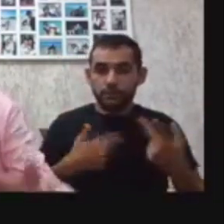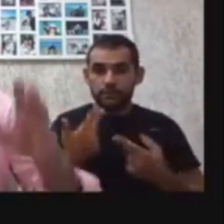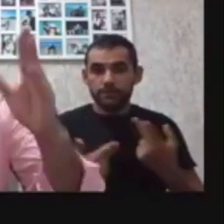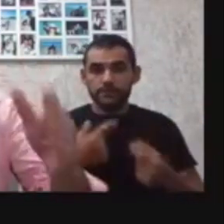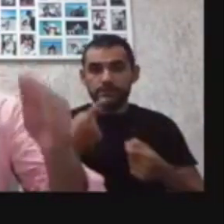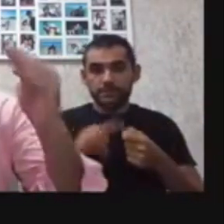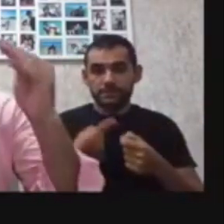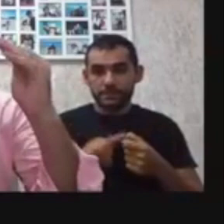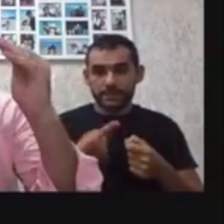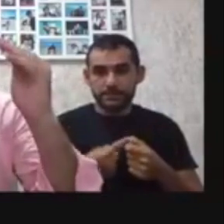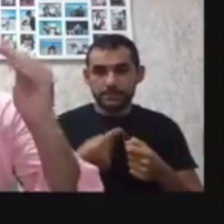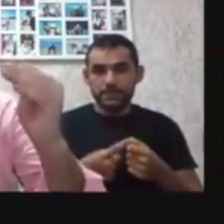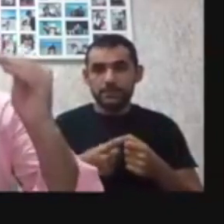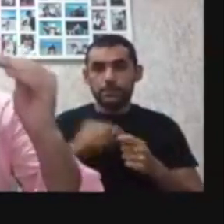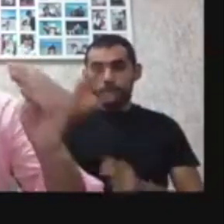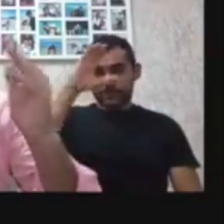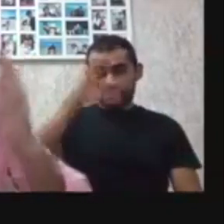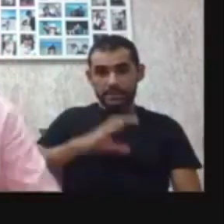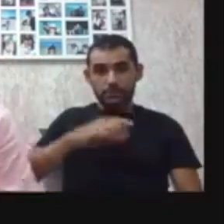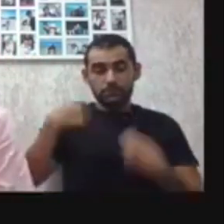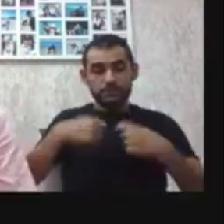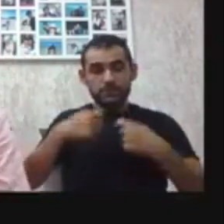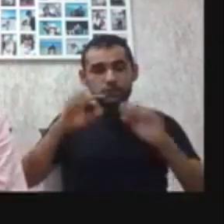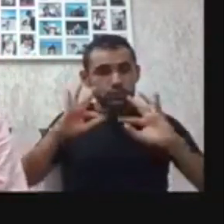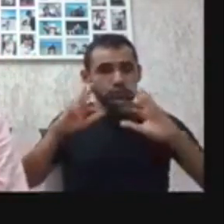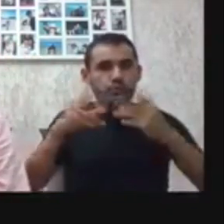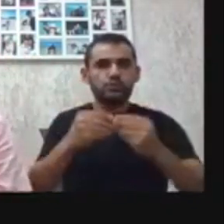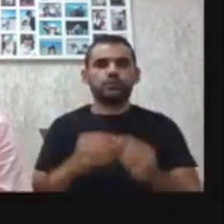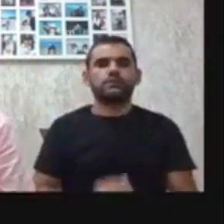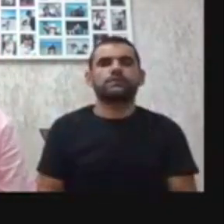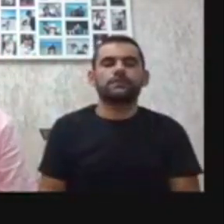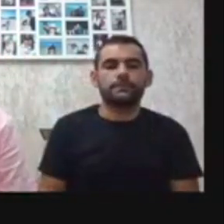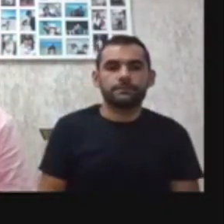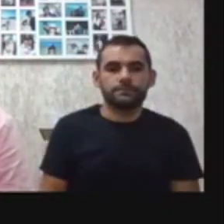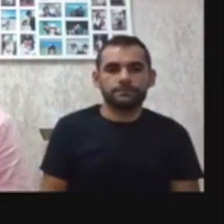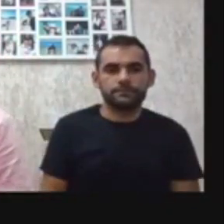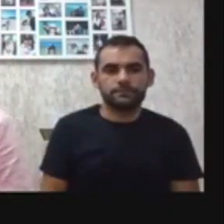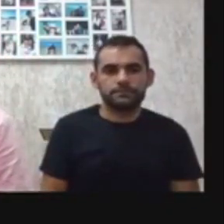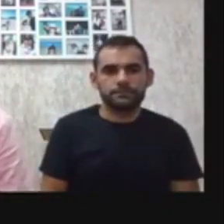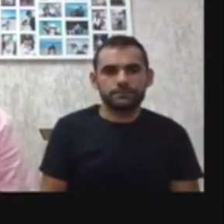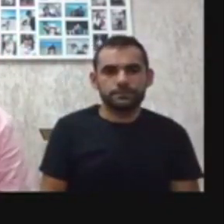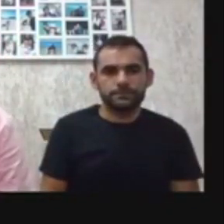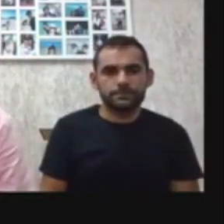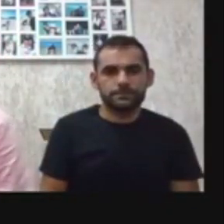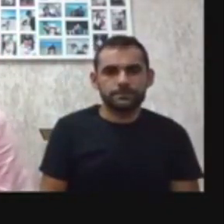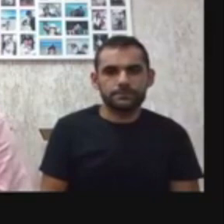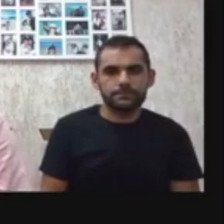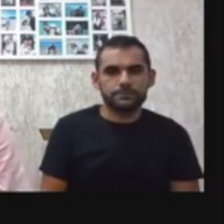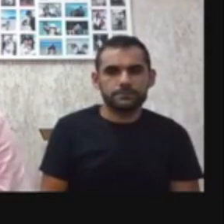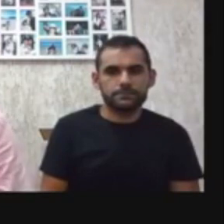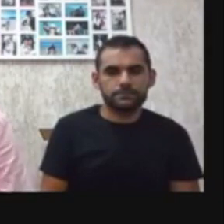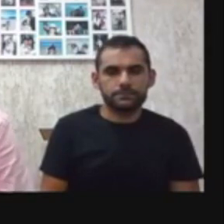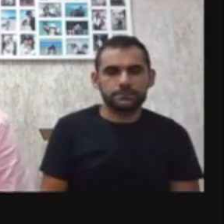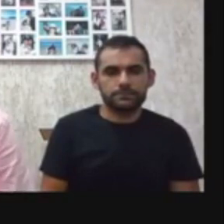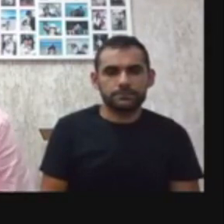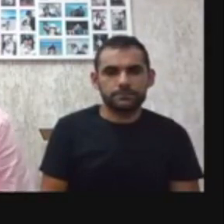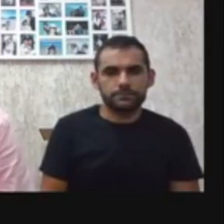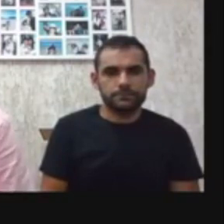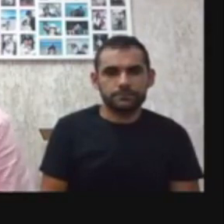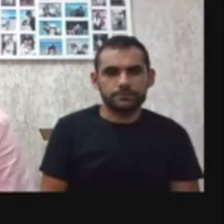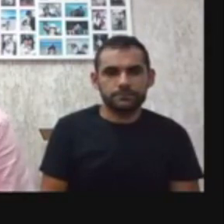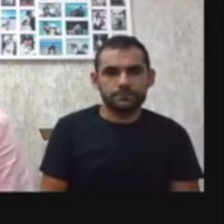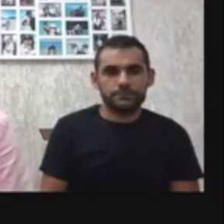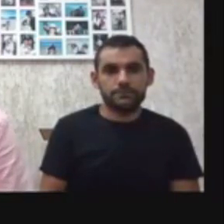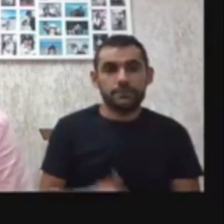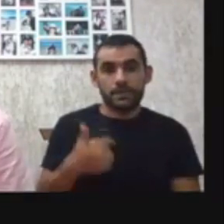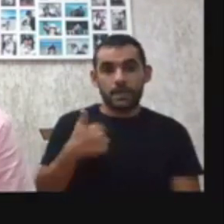nossa cidade. Que o cidadão tem acesso a tudo. Candidato, só assim, mais uma vez, tá? Respeito muito